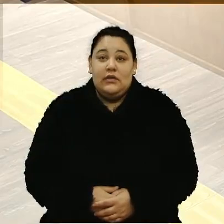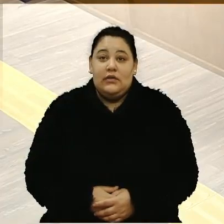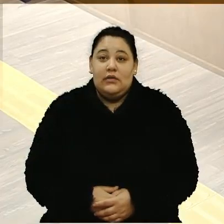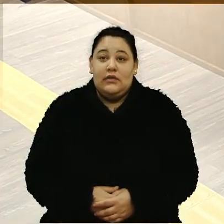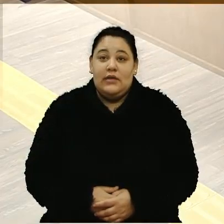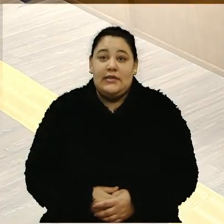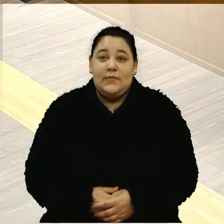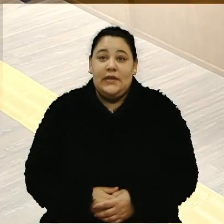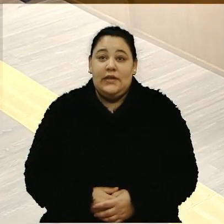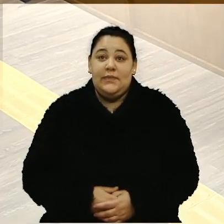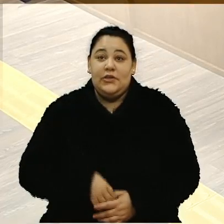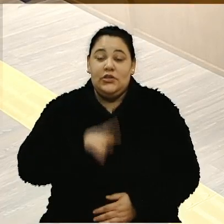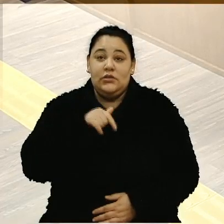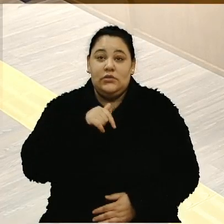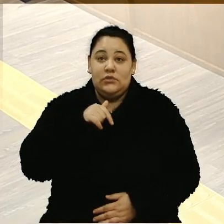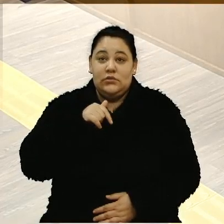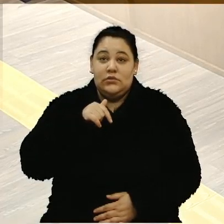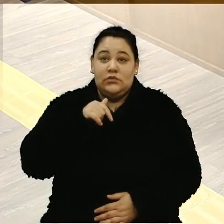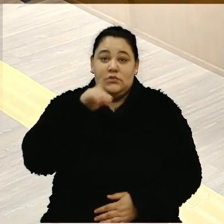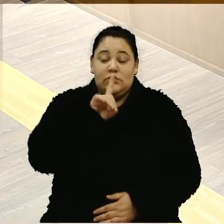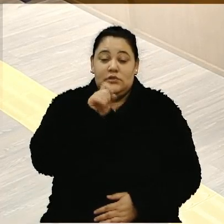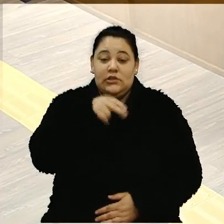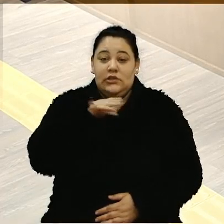Republicanos, vereador Daniel Santos.